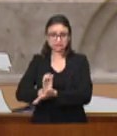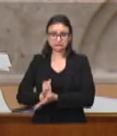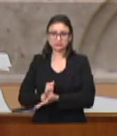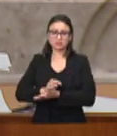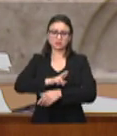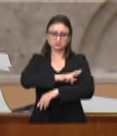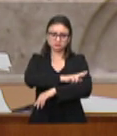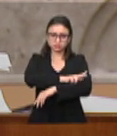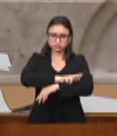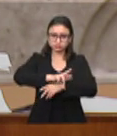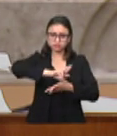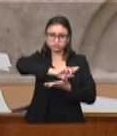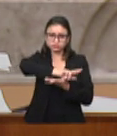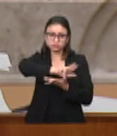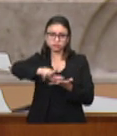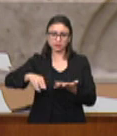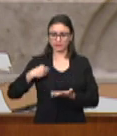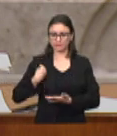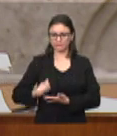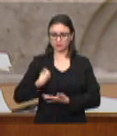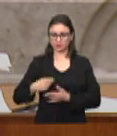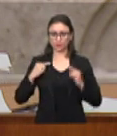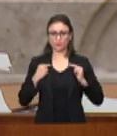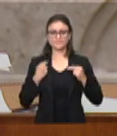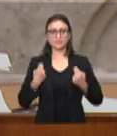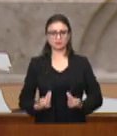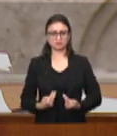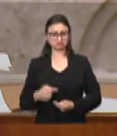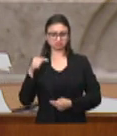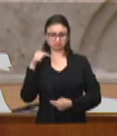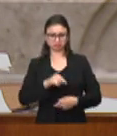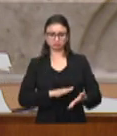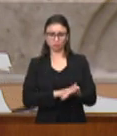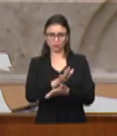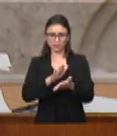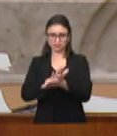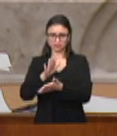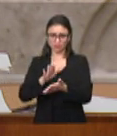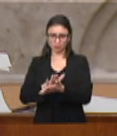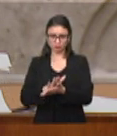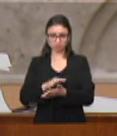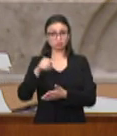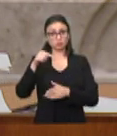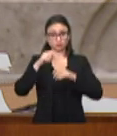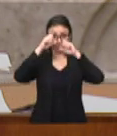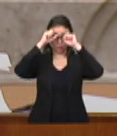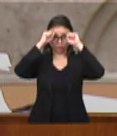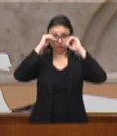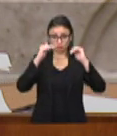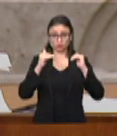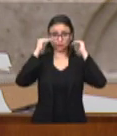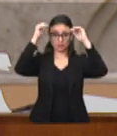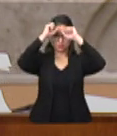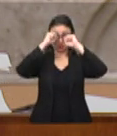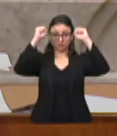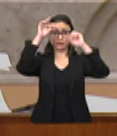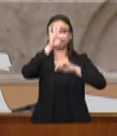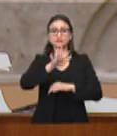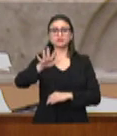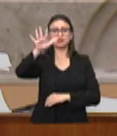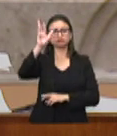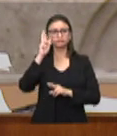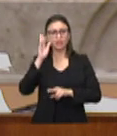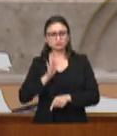múltiplos aspectos da vida humana. Com essa publicação, o Supremo Tribunal Federal espera contribuir, por meio